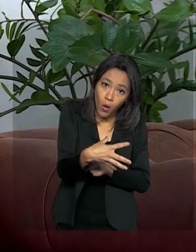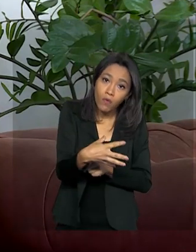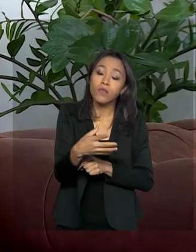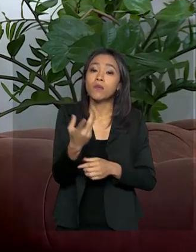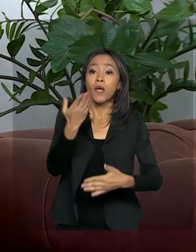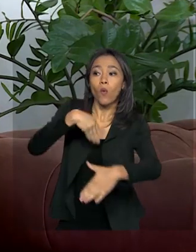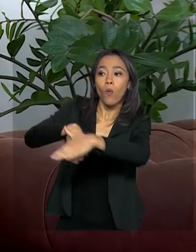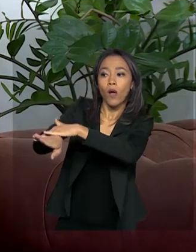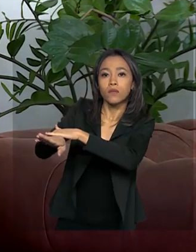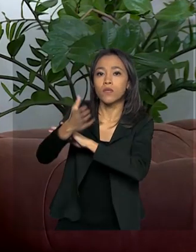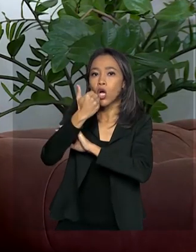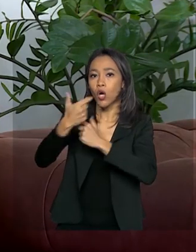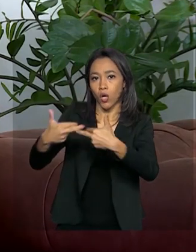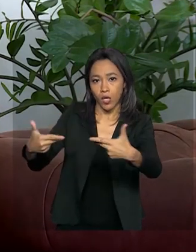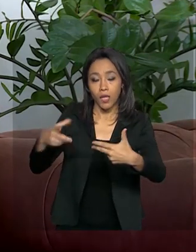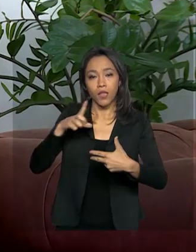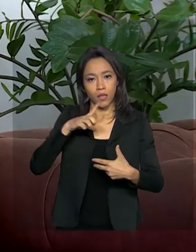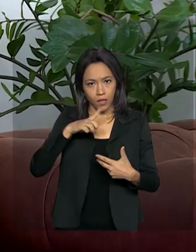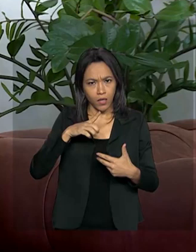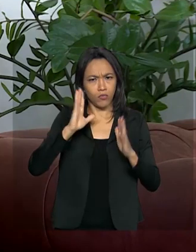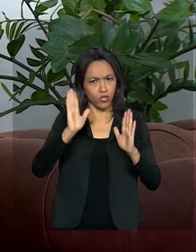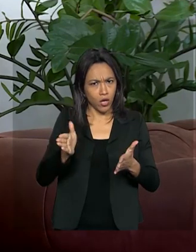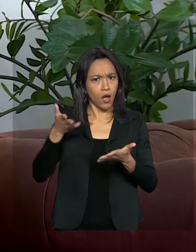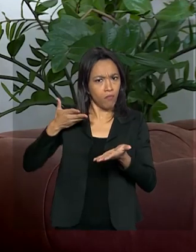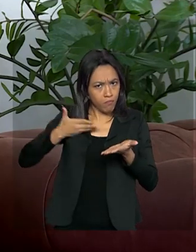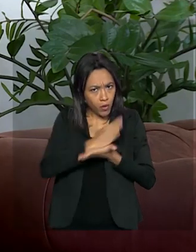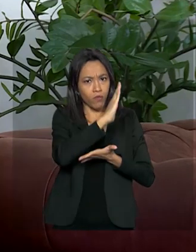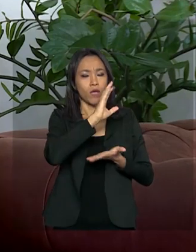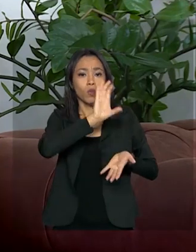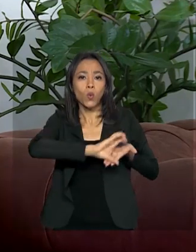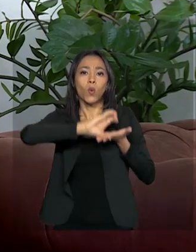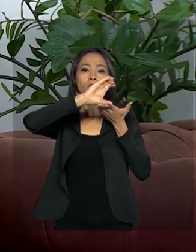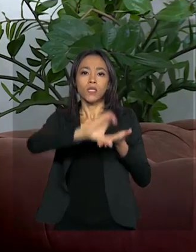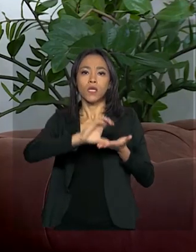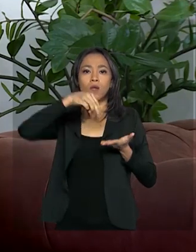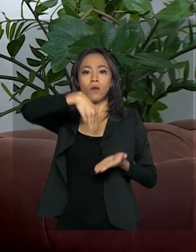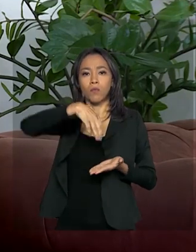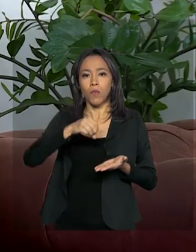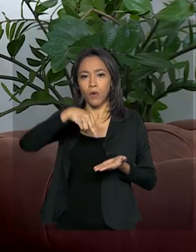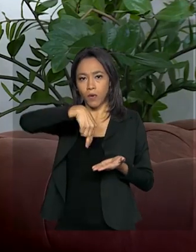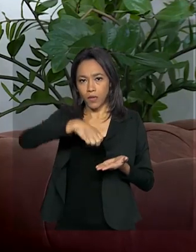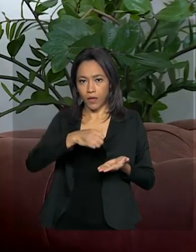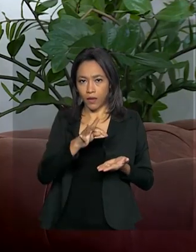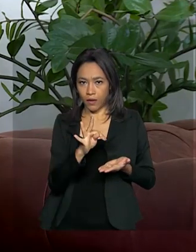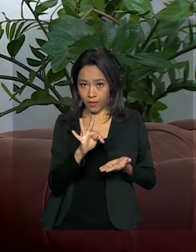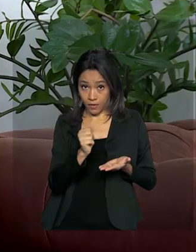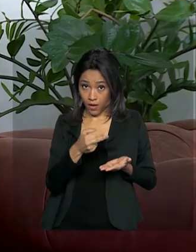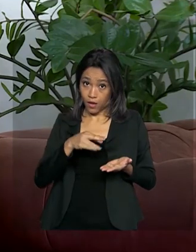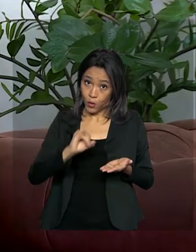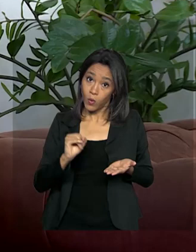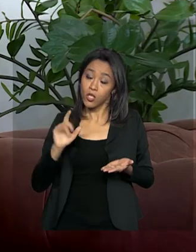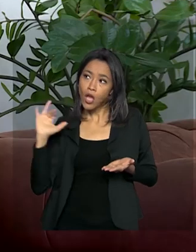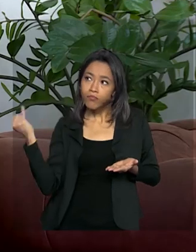armazenamento nós já temos uma linha já aprovada no conselho monetário e que a gente já tem